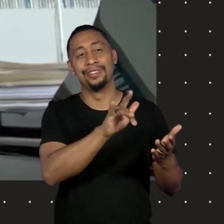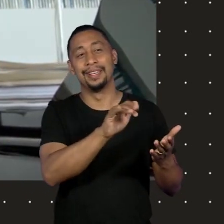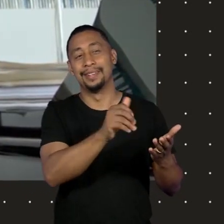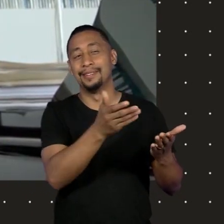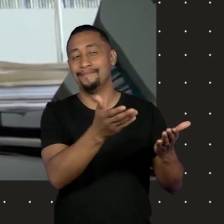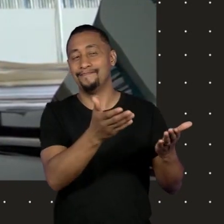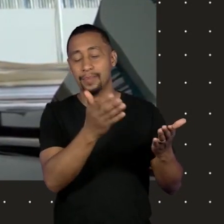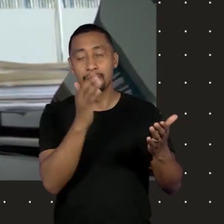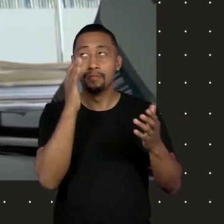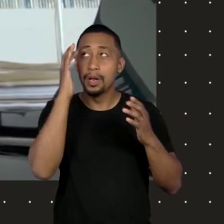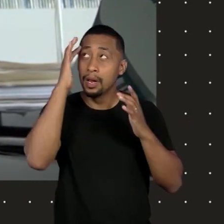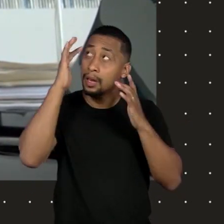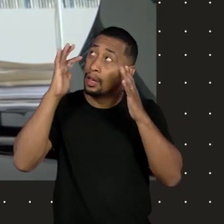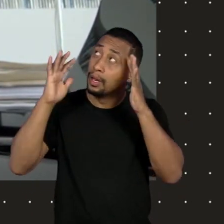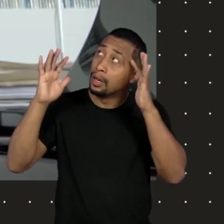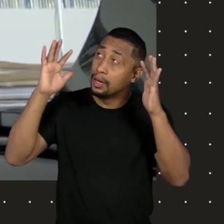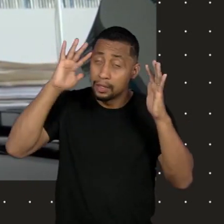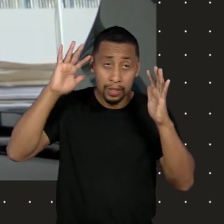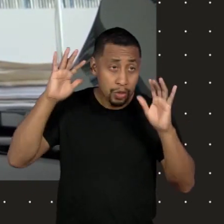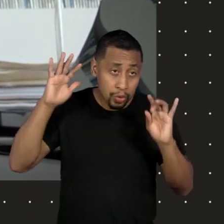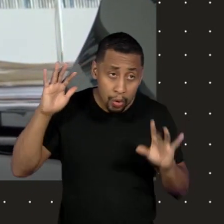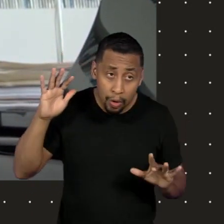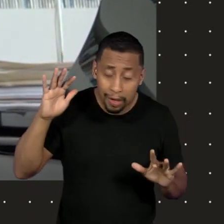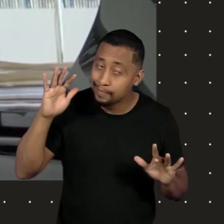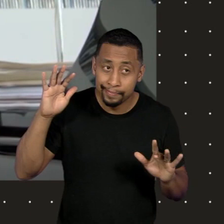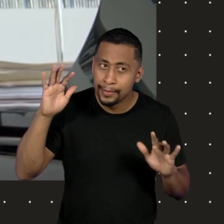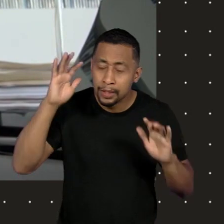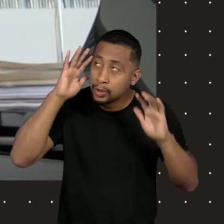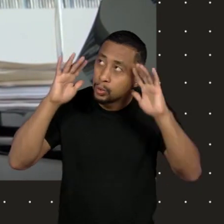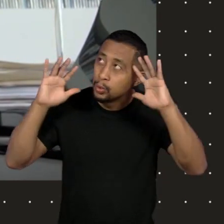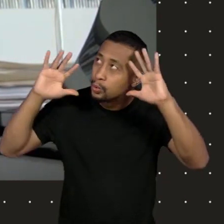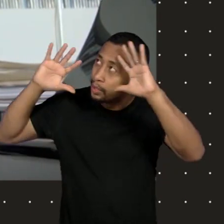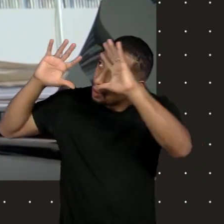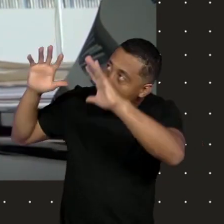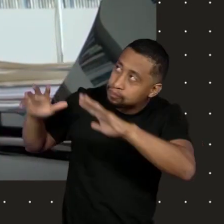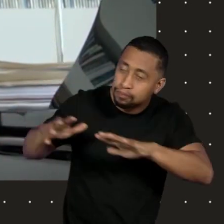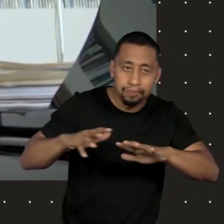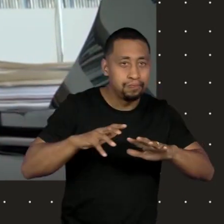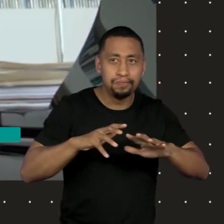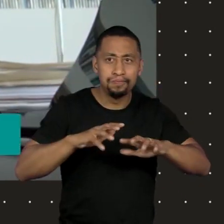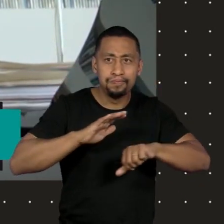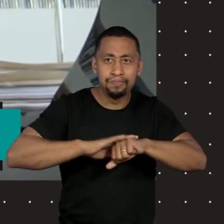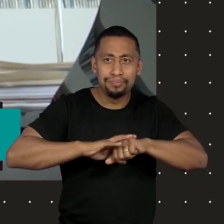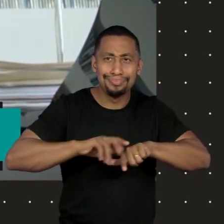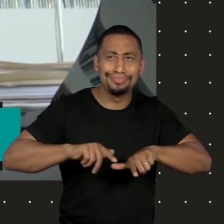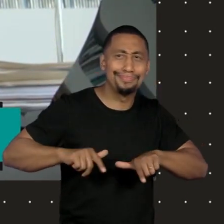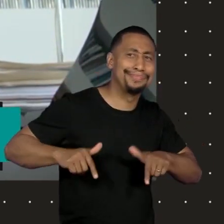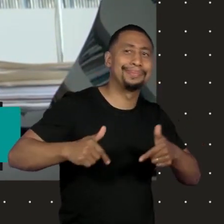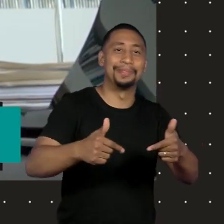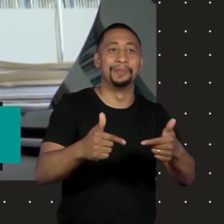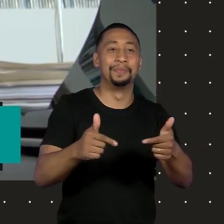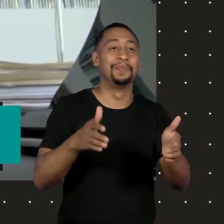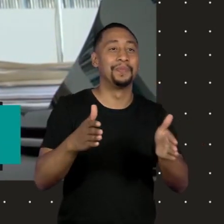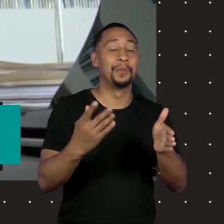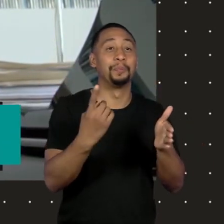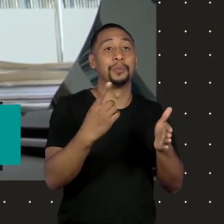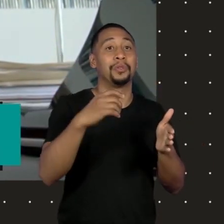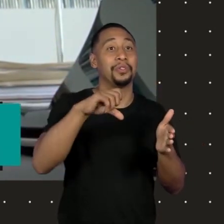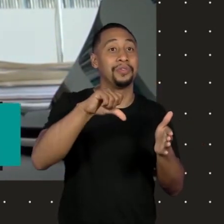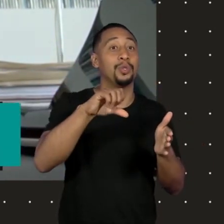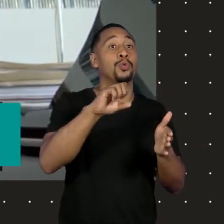preciso realizá-los. E eu acho que numa época, anos 80, em que uma enorme